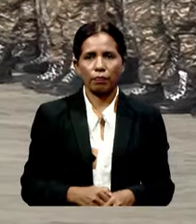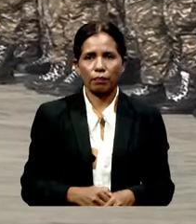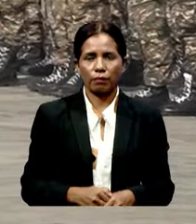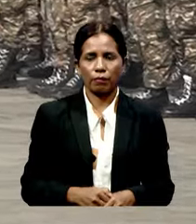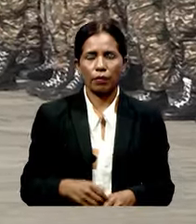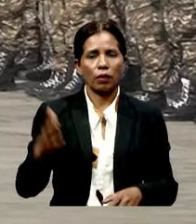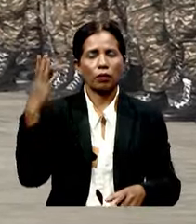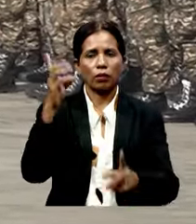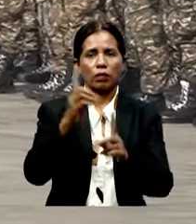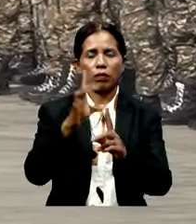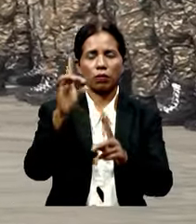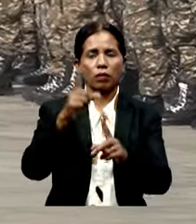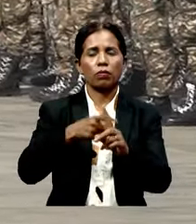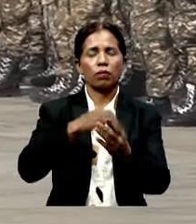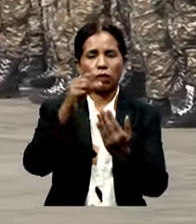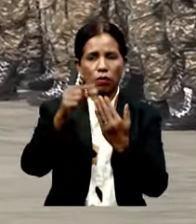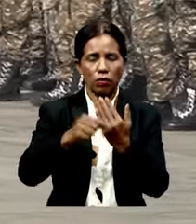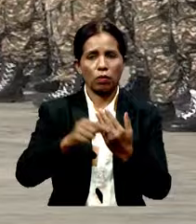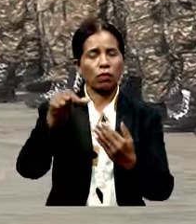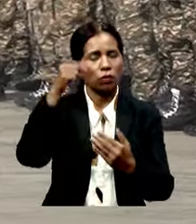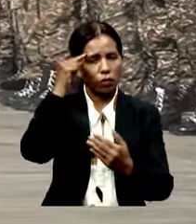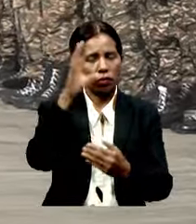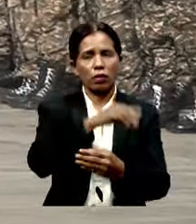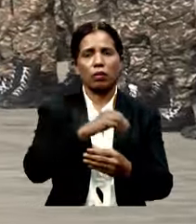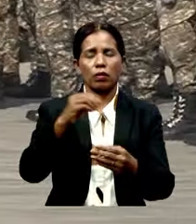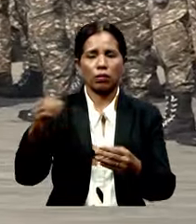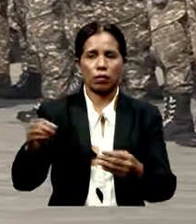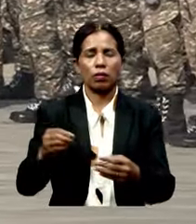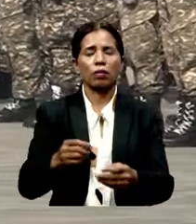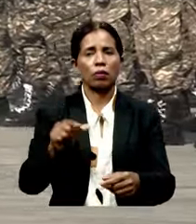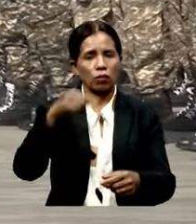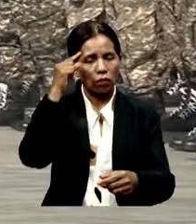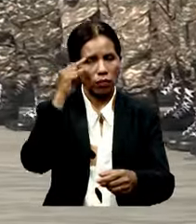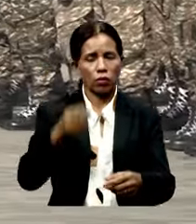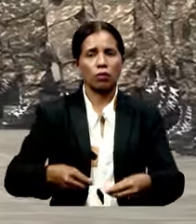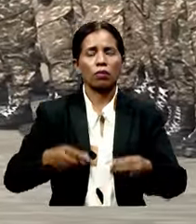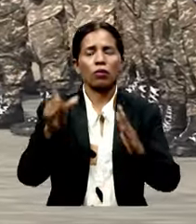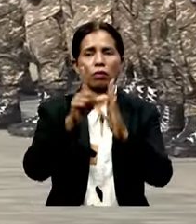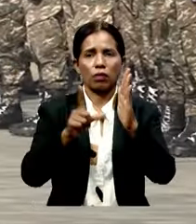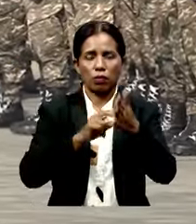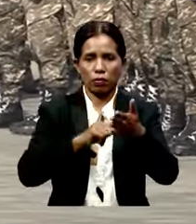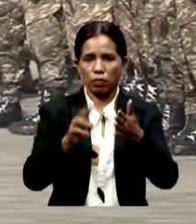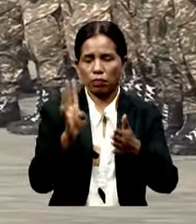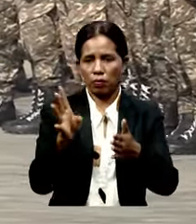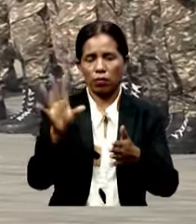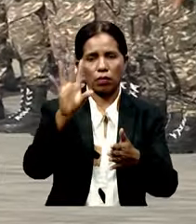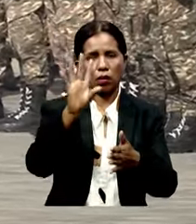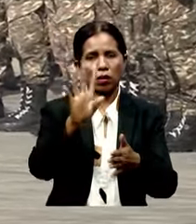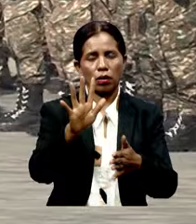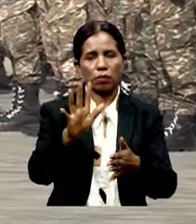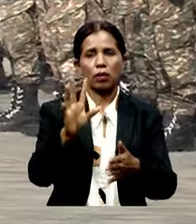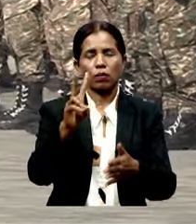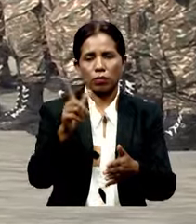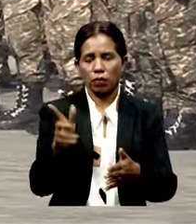Antes ne ia lorong walu fulan ne governo da sia li husi reunion konselo ministro governo hasai resolusaun numero 105 bara rimuroron